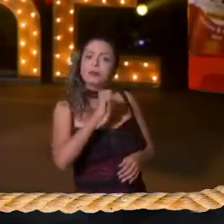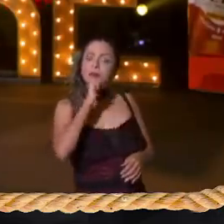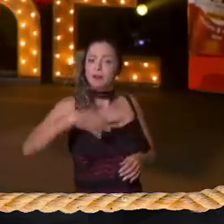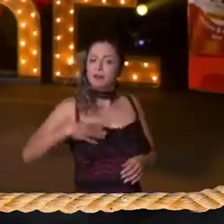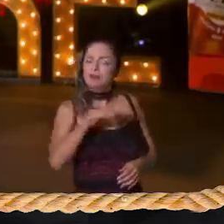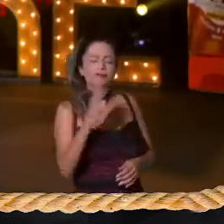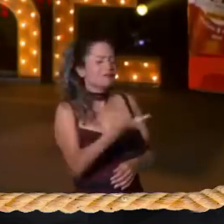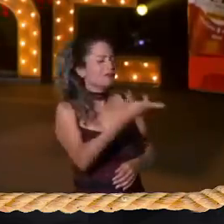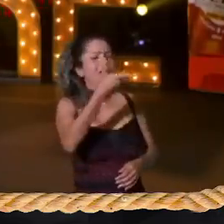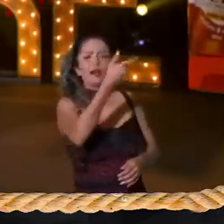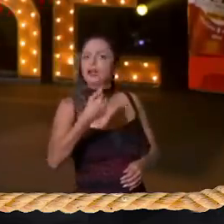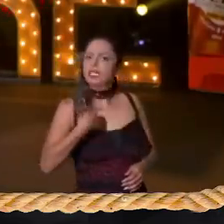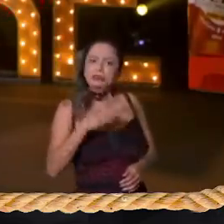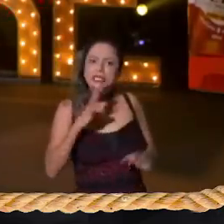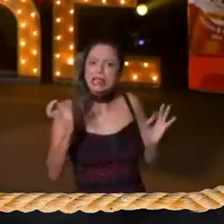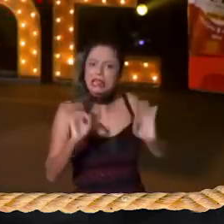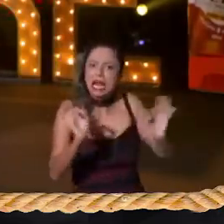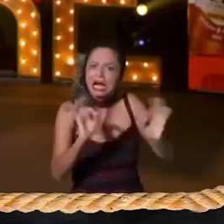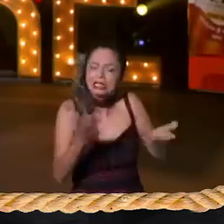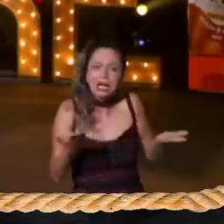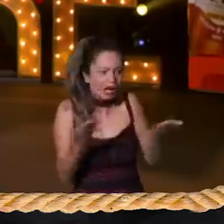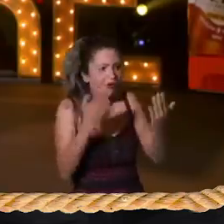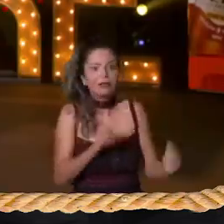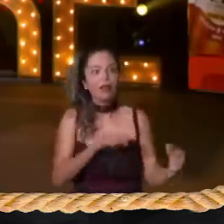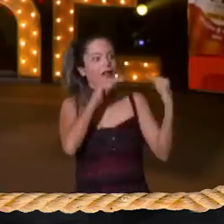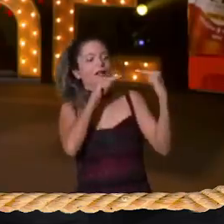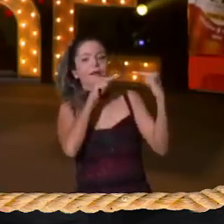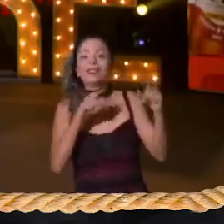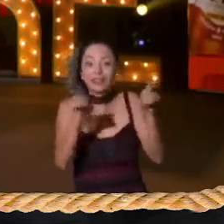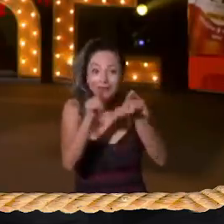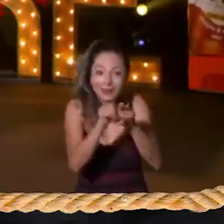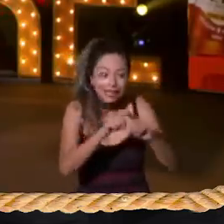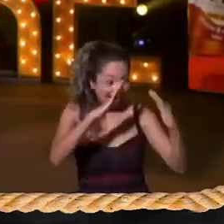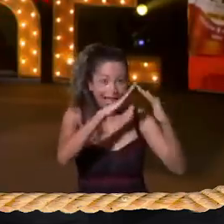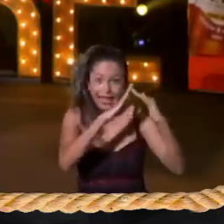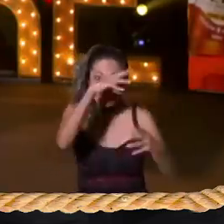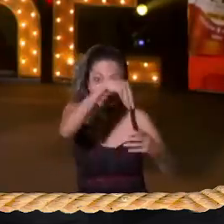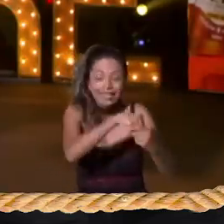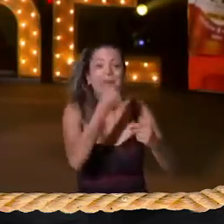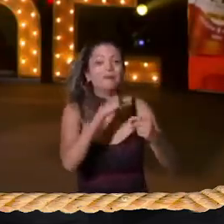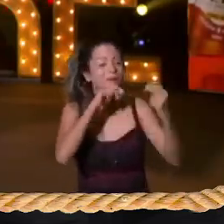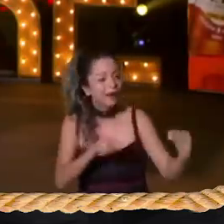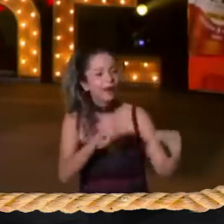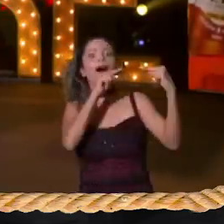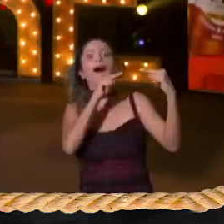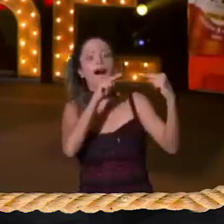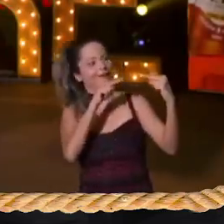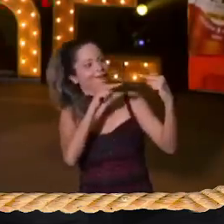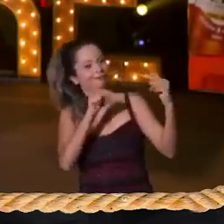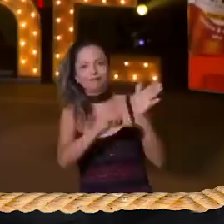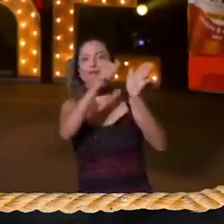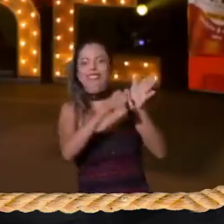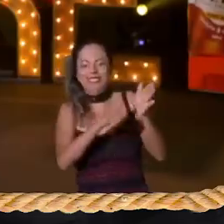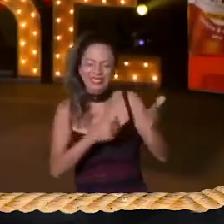É verdade, mas eu não assim, conhecia ela direito. A minha mãe, eu só conheci minha mãe também. Brincadeira à parte, olha, Eduardo, vamos falar sério. Eu fiquei